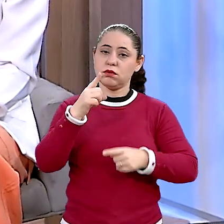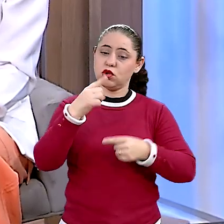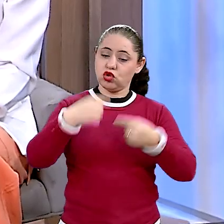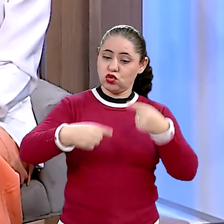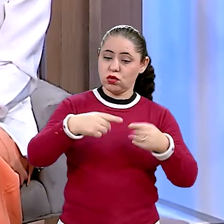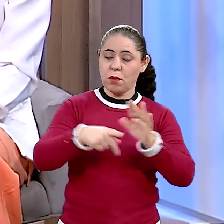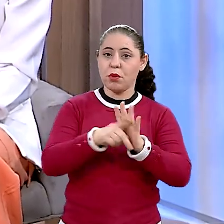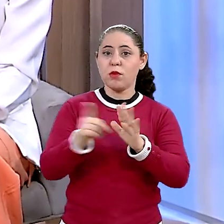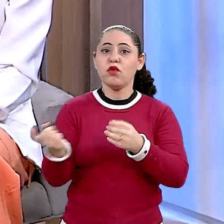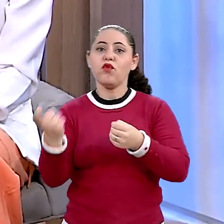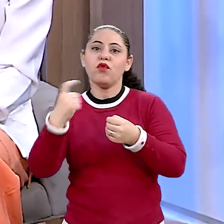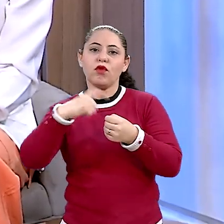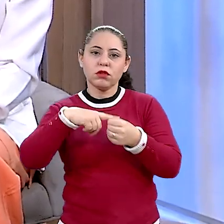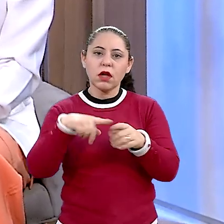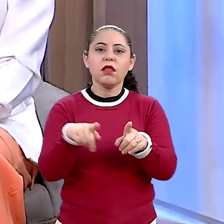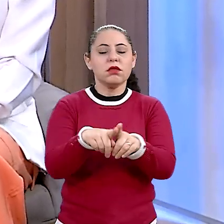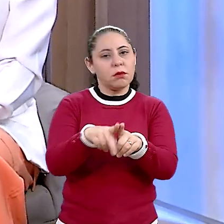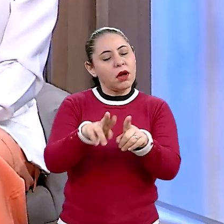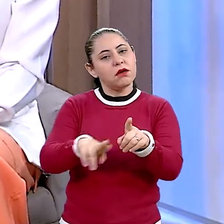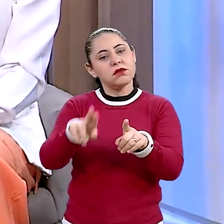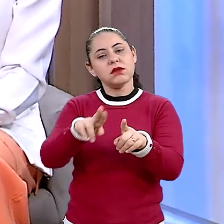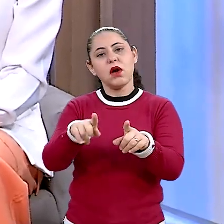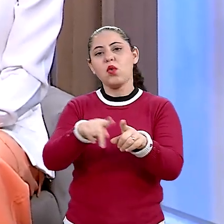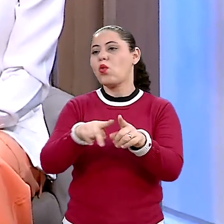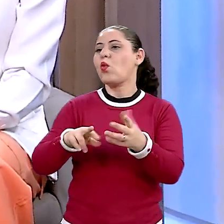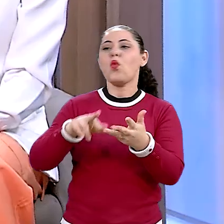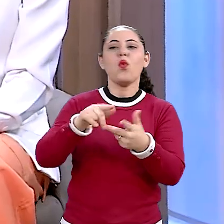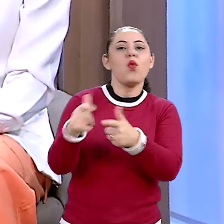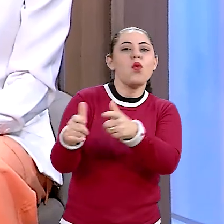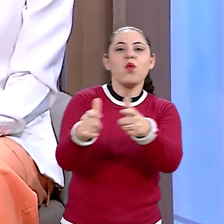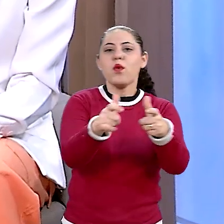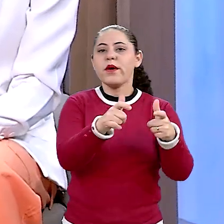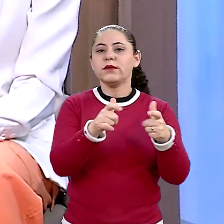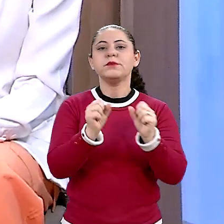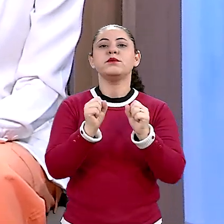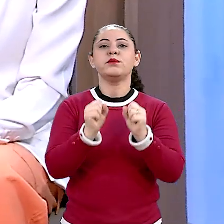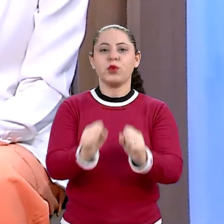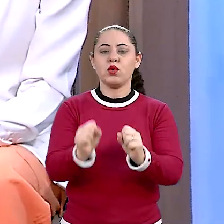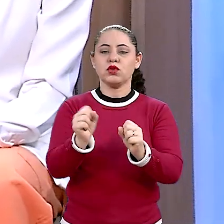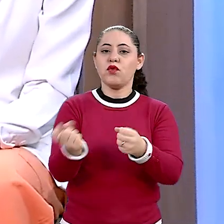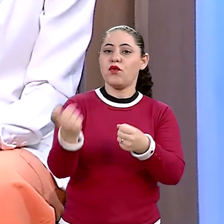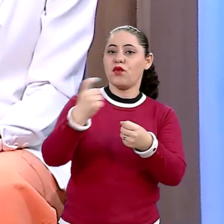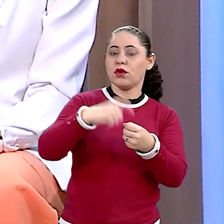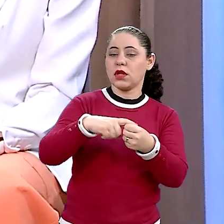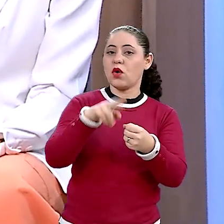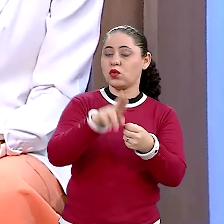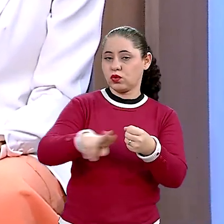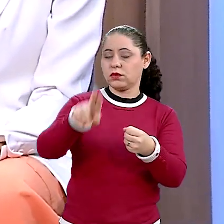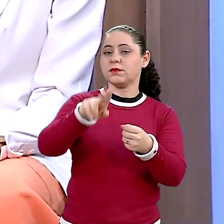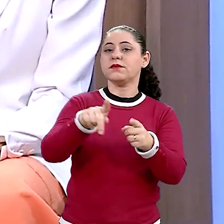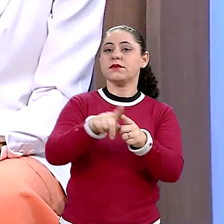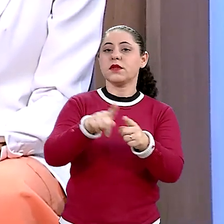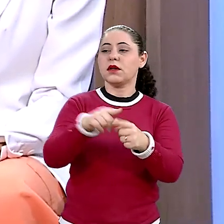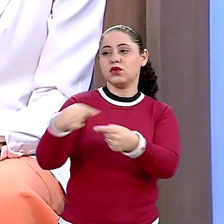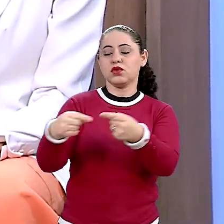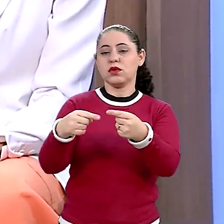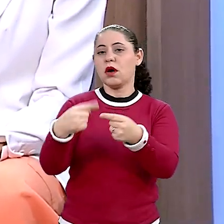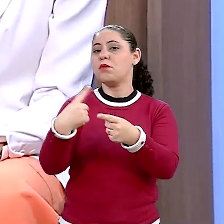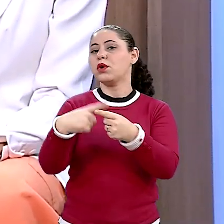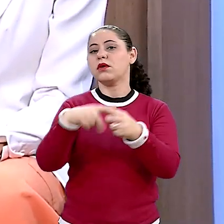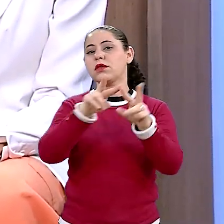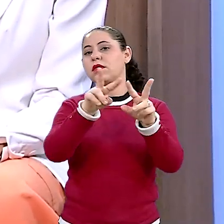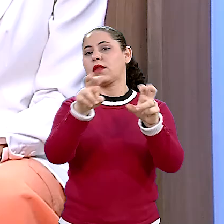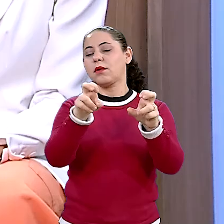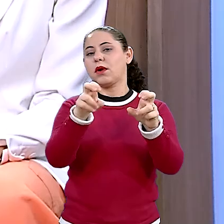uma discussão em torno da retomada desse modal, inclusive de quais trechos podem ser retomados e as discussões para que isso está acontecendo